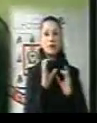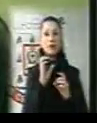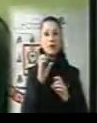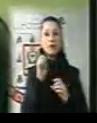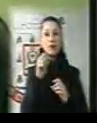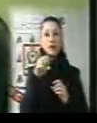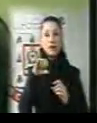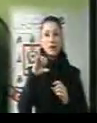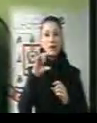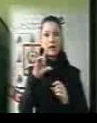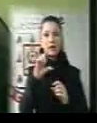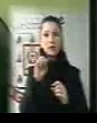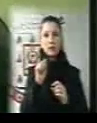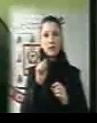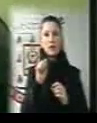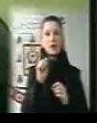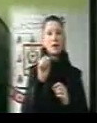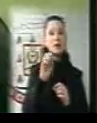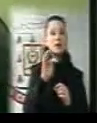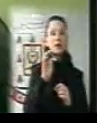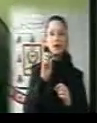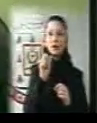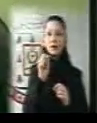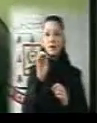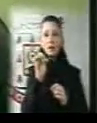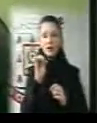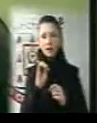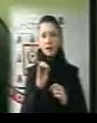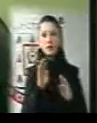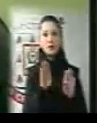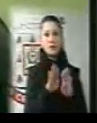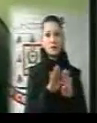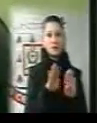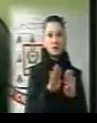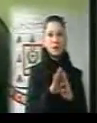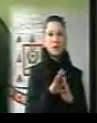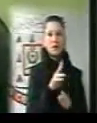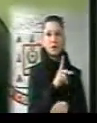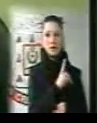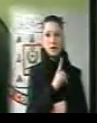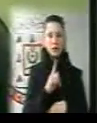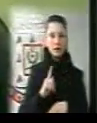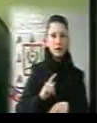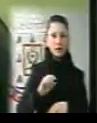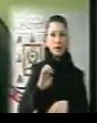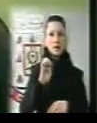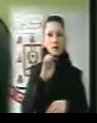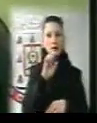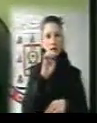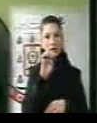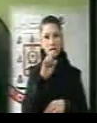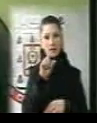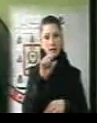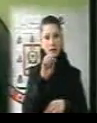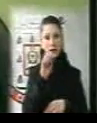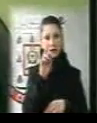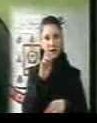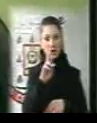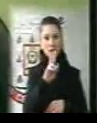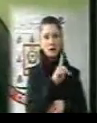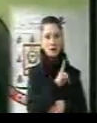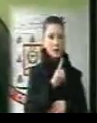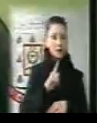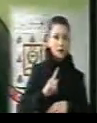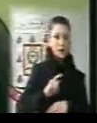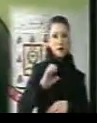Camila e a vereadora Tatiane, o presidente da SIC, o César, o presidente da CDL,